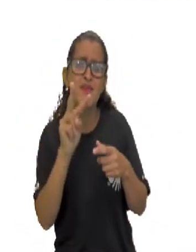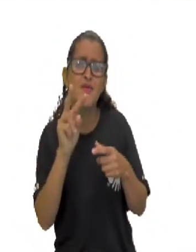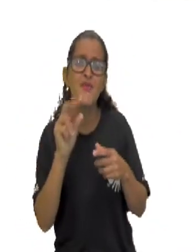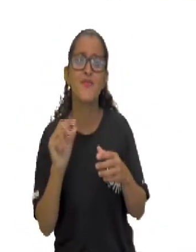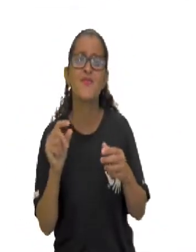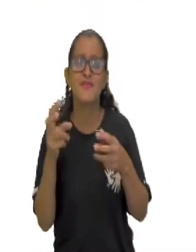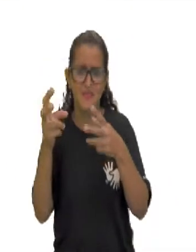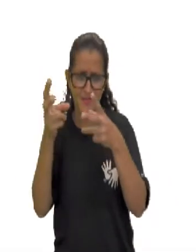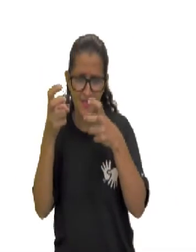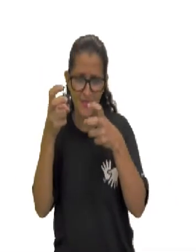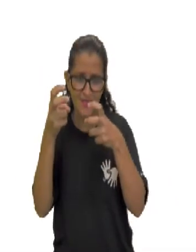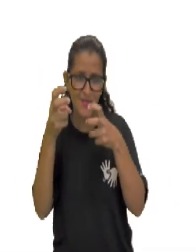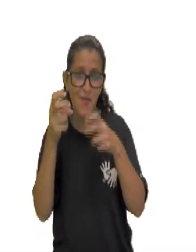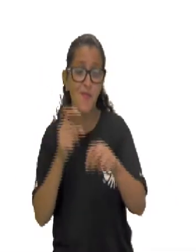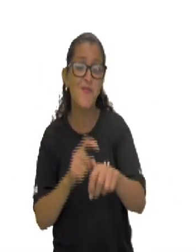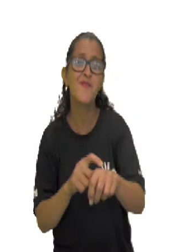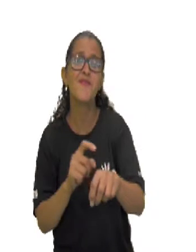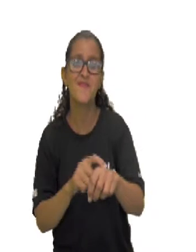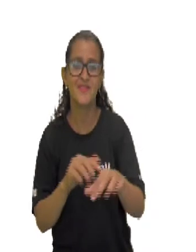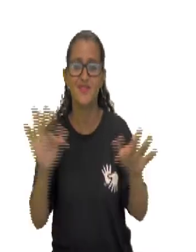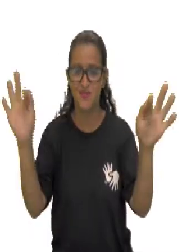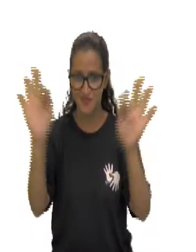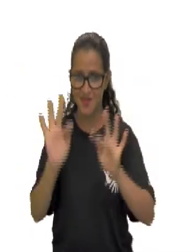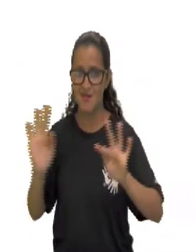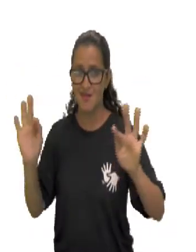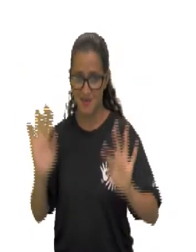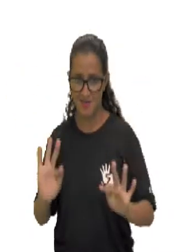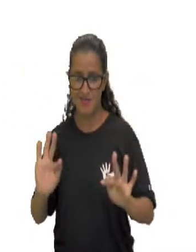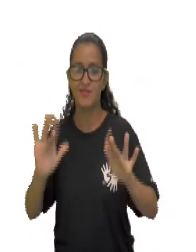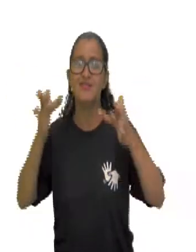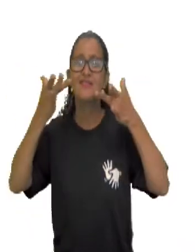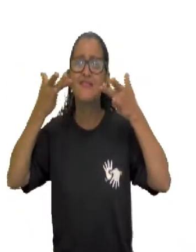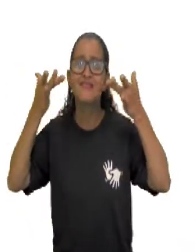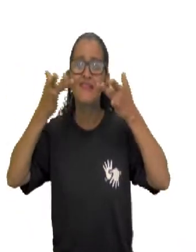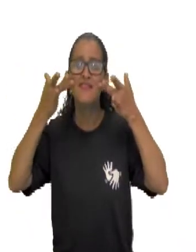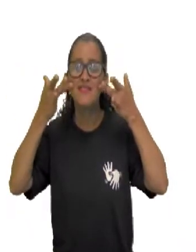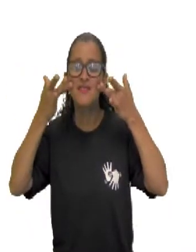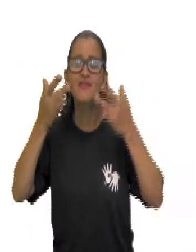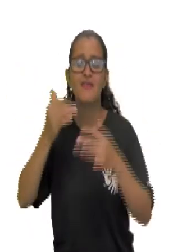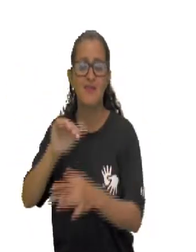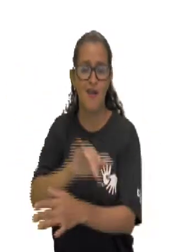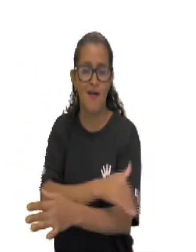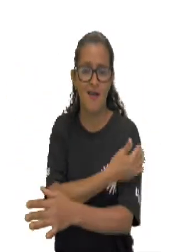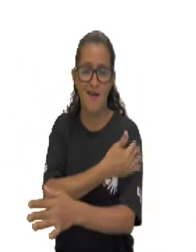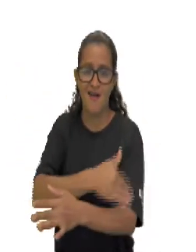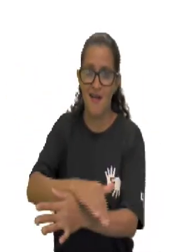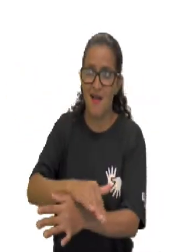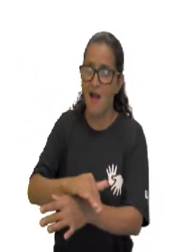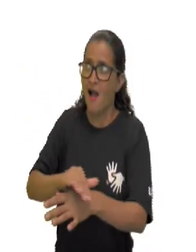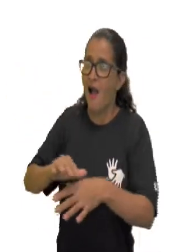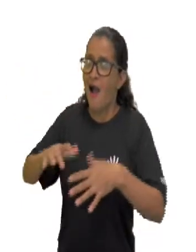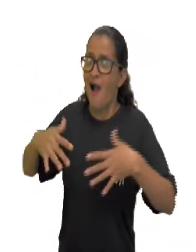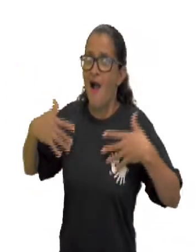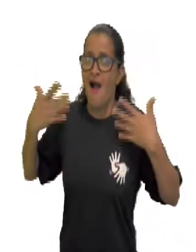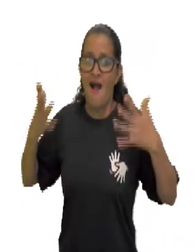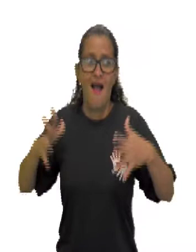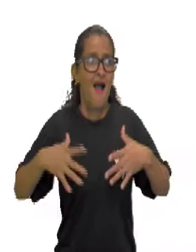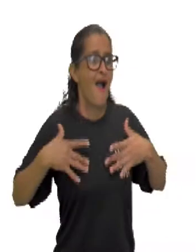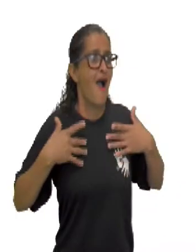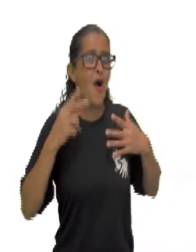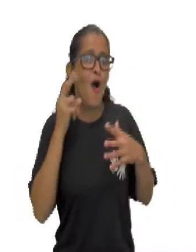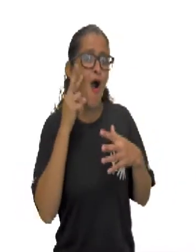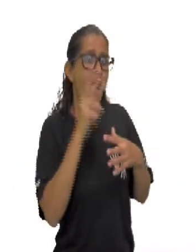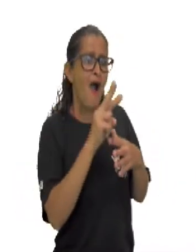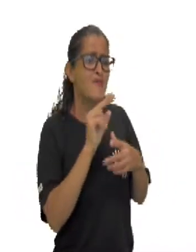de um momento alegre, né? De um teatro de rua onde as pessoas estão gritando alegria,